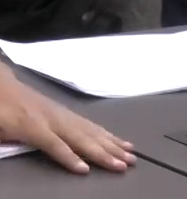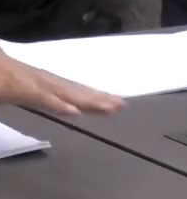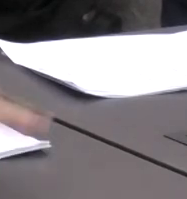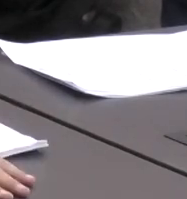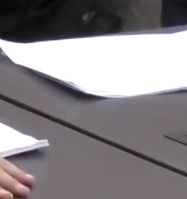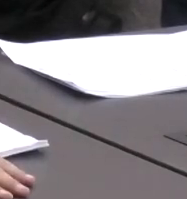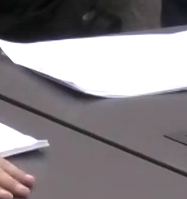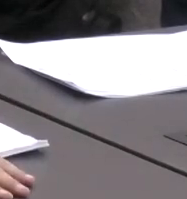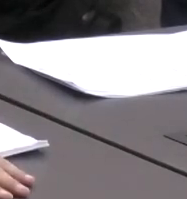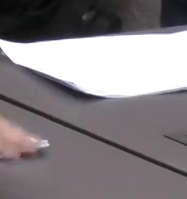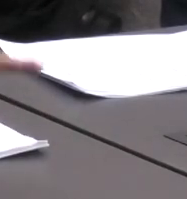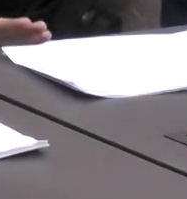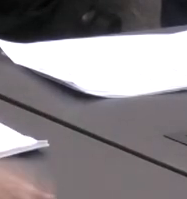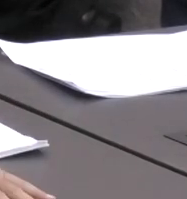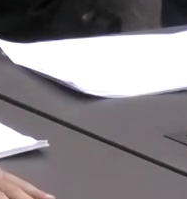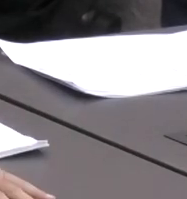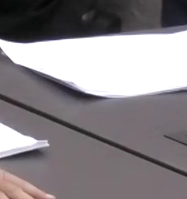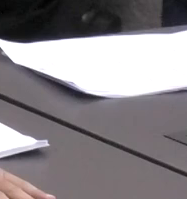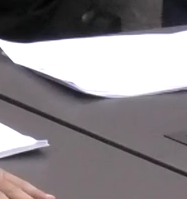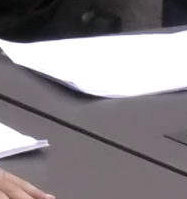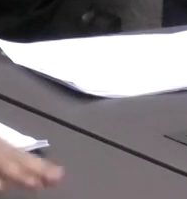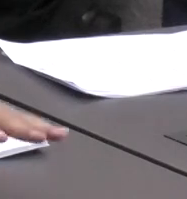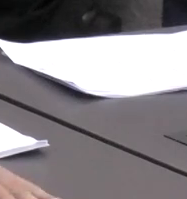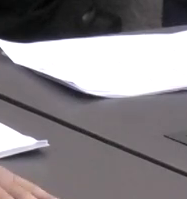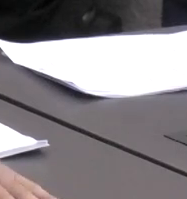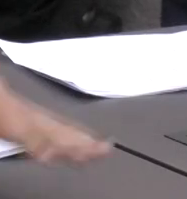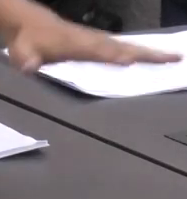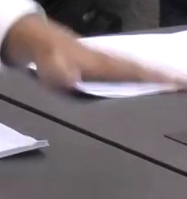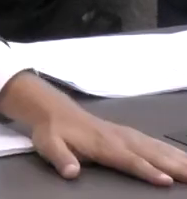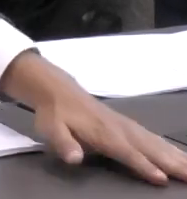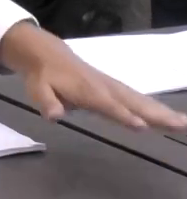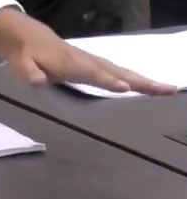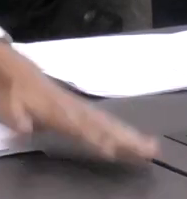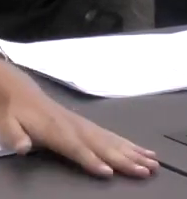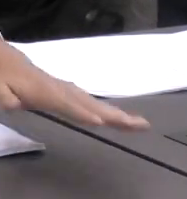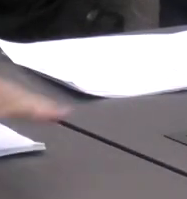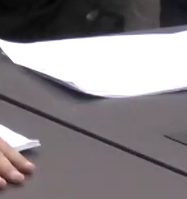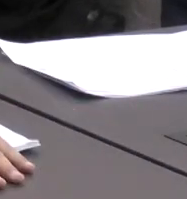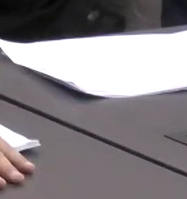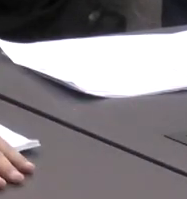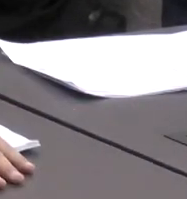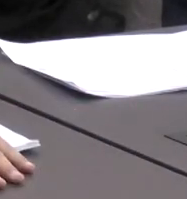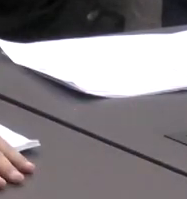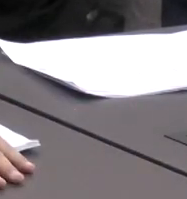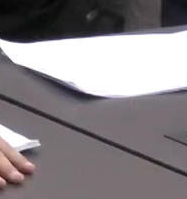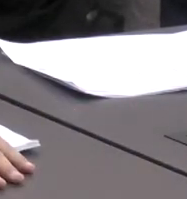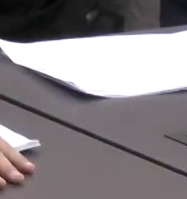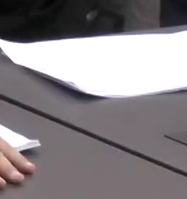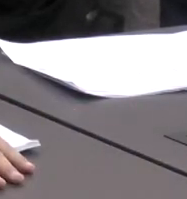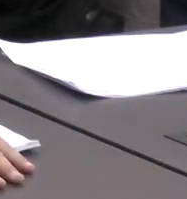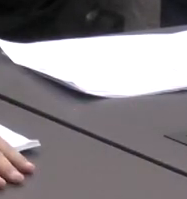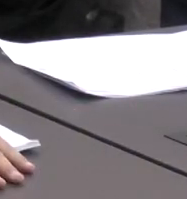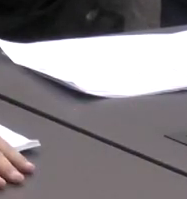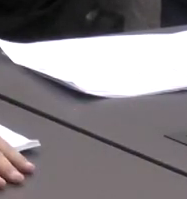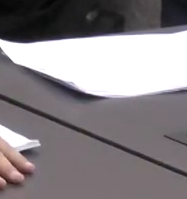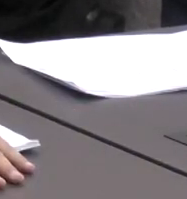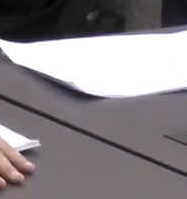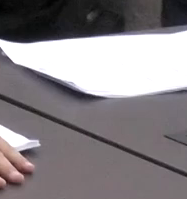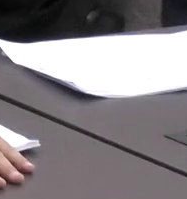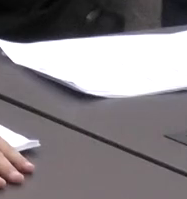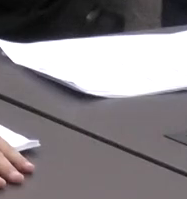pegou acabou o comando vermelho o comando Amarelo foi lá e pegou acabou comando Amarelo comando Verde irmão é troca a gente tá enxugando gelo